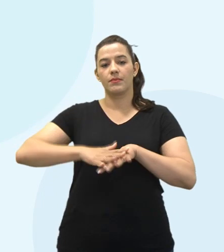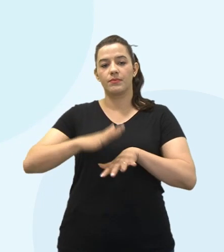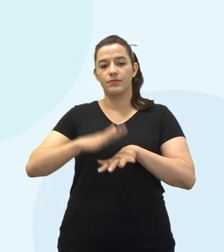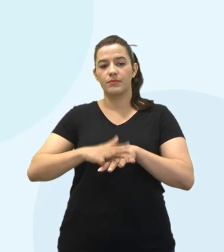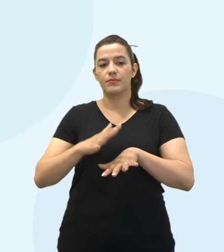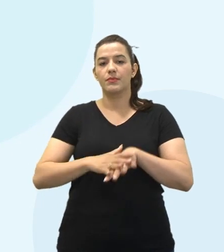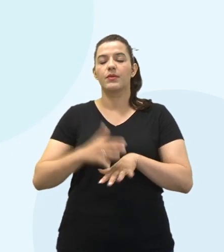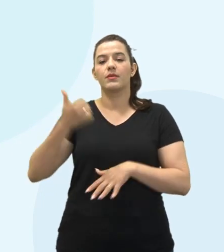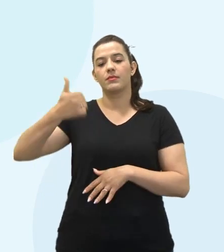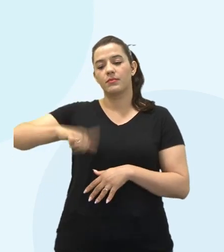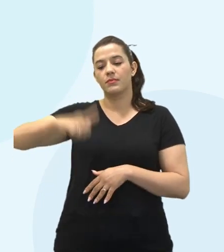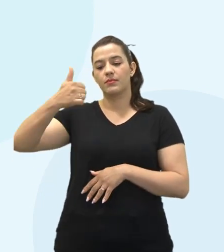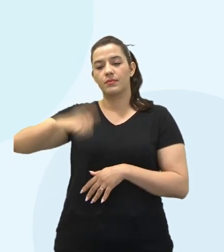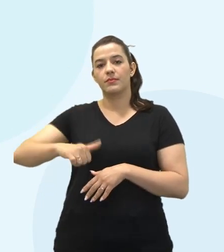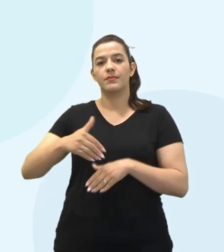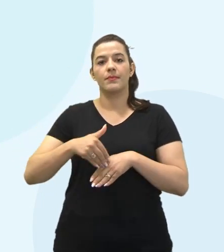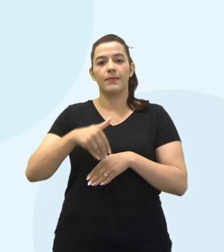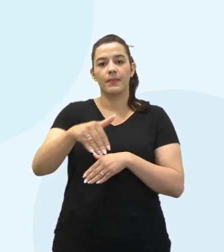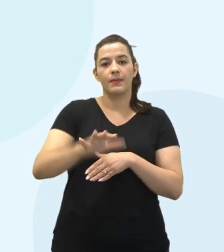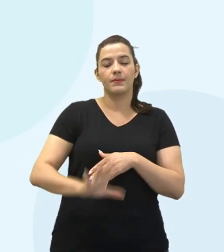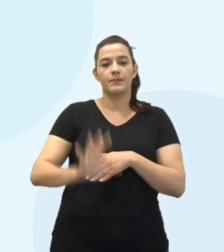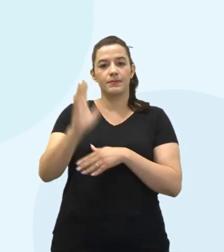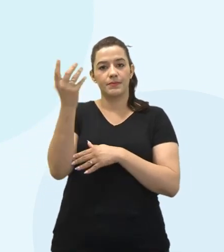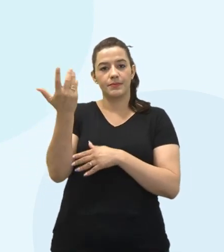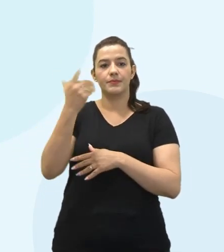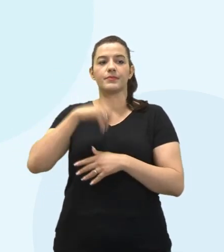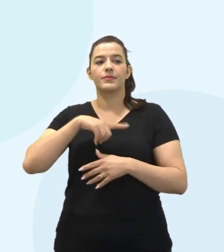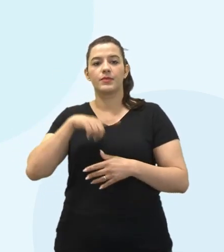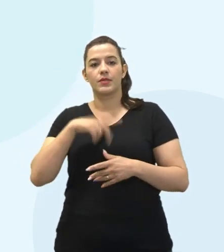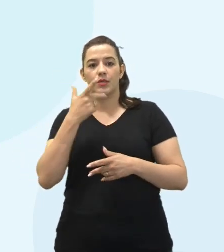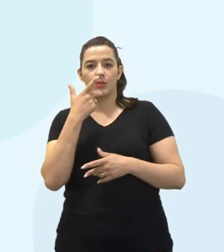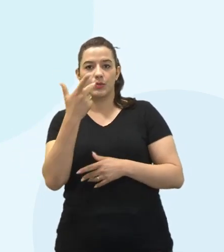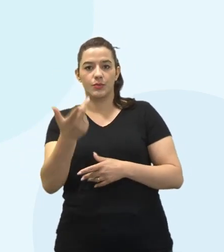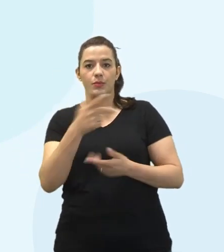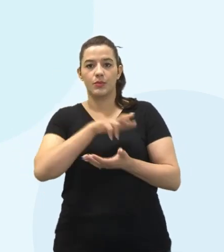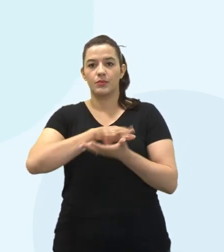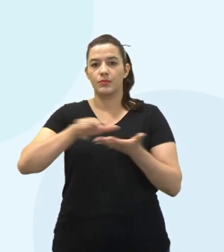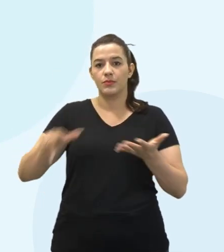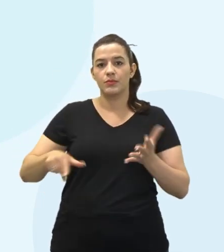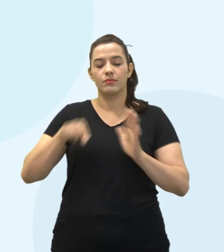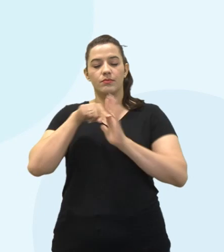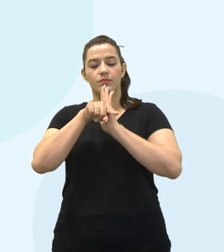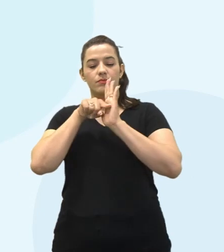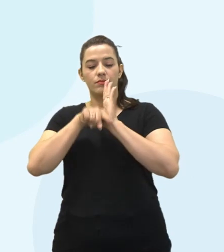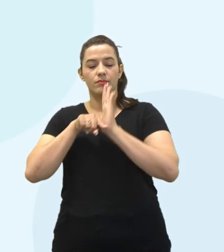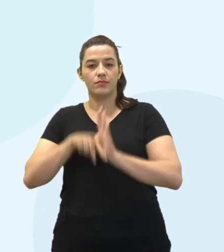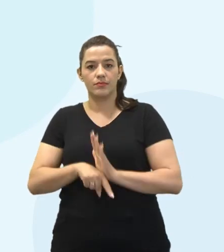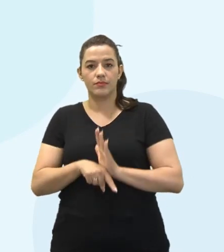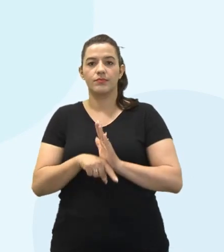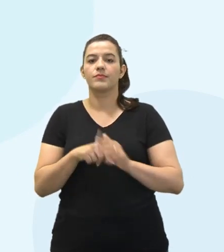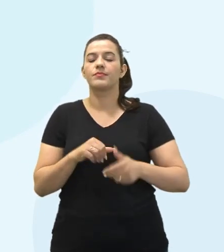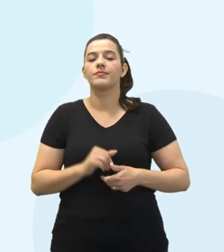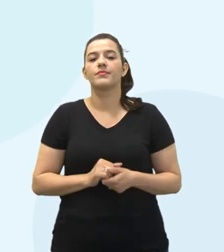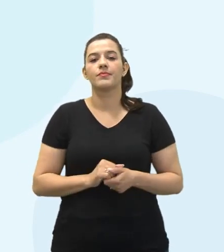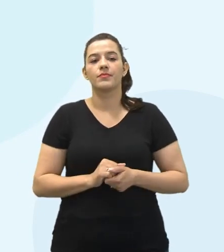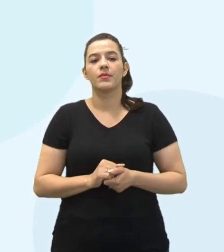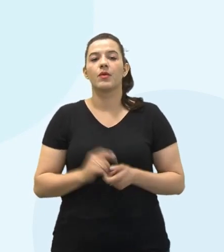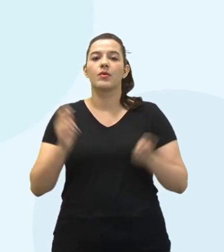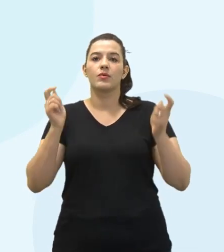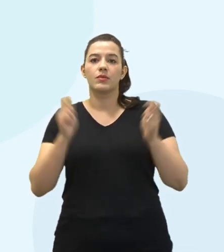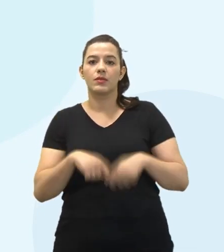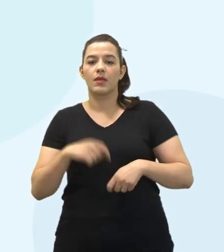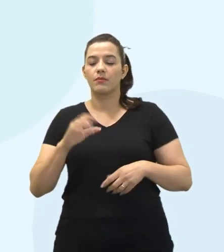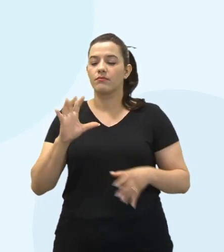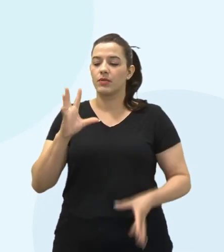análise pode ser feita a partir de resultados né que a gente fala sobre o o diagnóstico Então o quê que pode